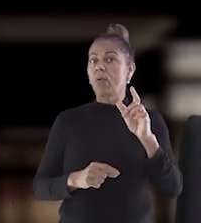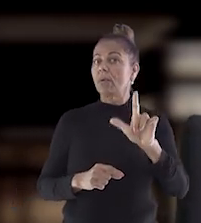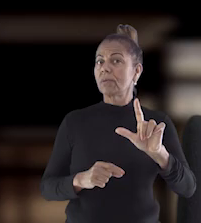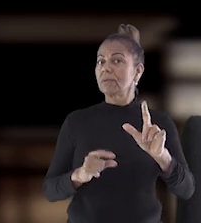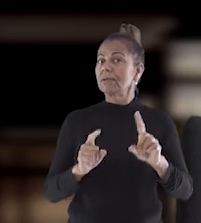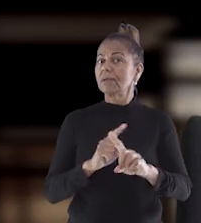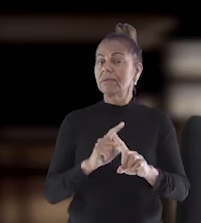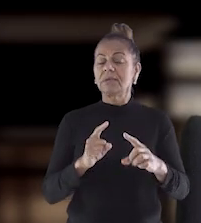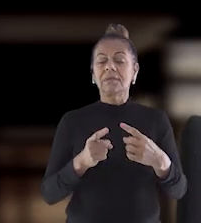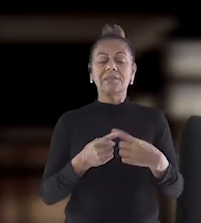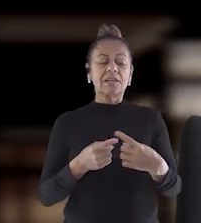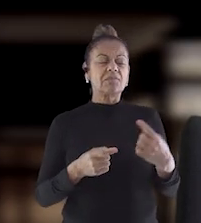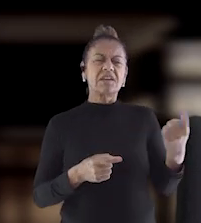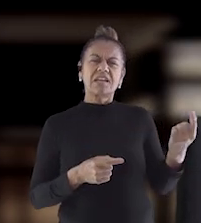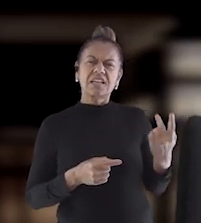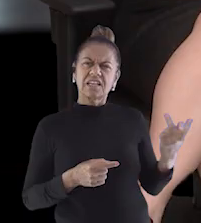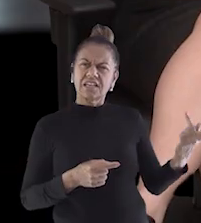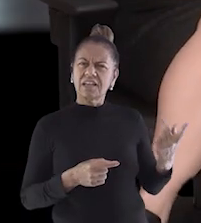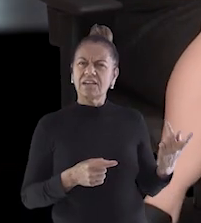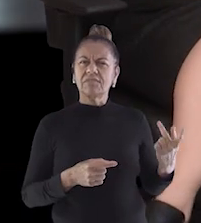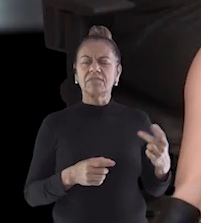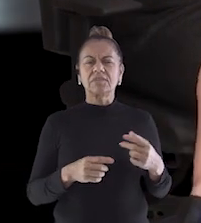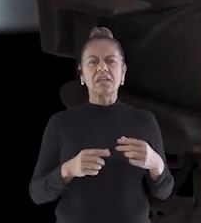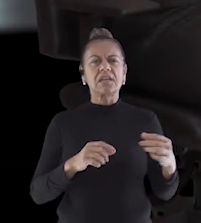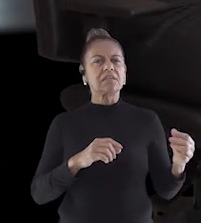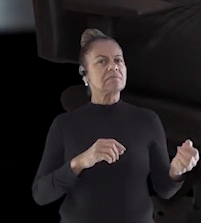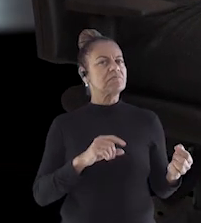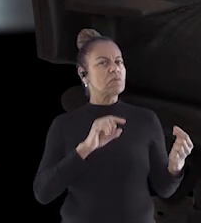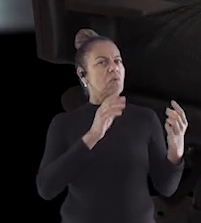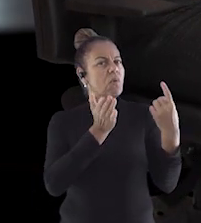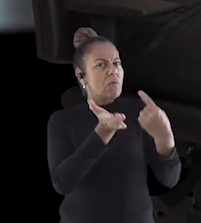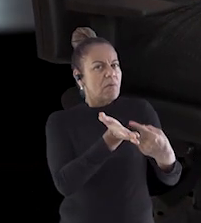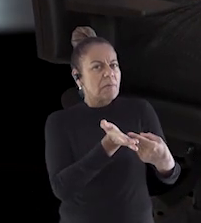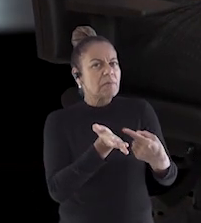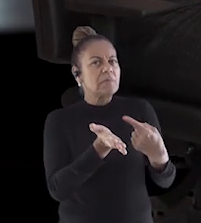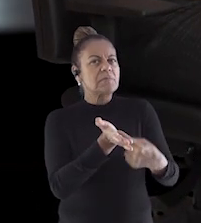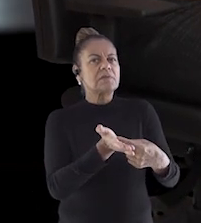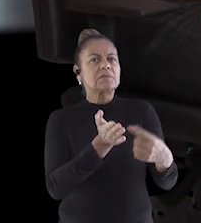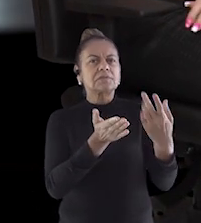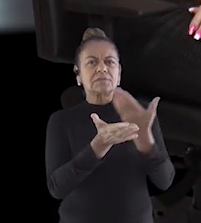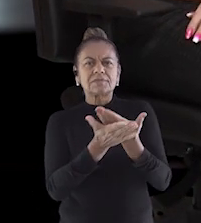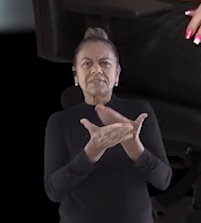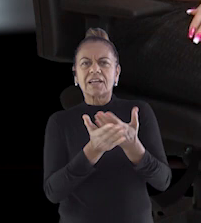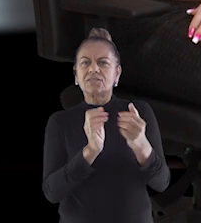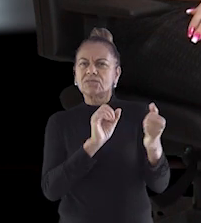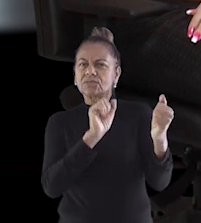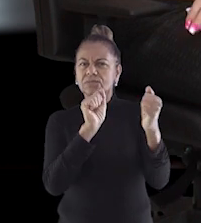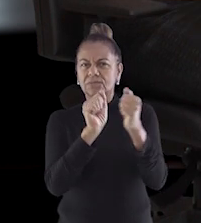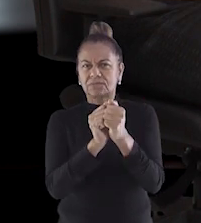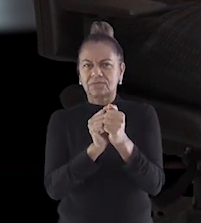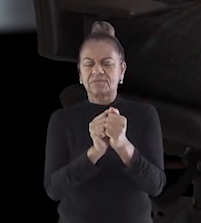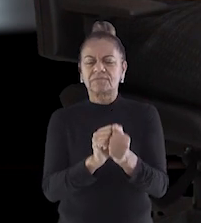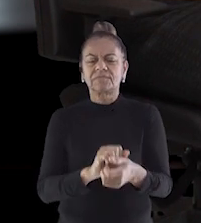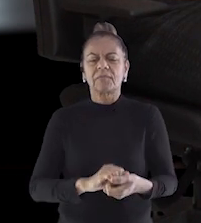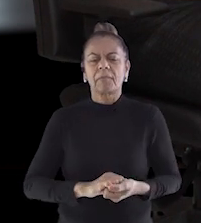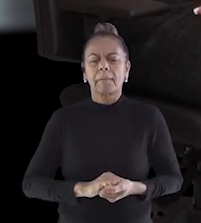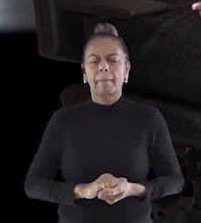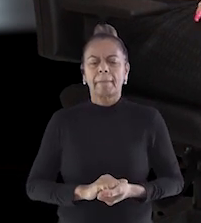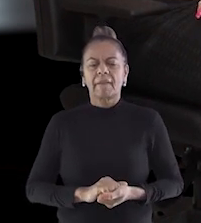estamos juntos, nós estamos amando. Qual mensagem que você falaria aí para os nossos estudantes que